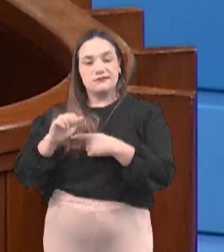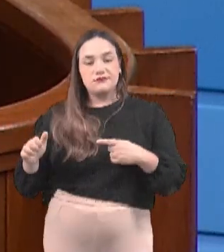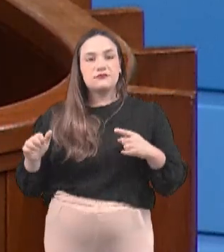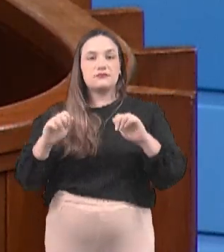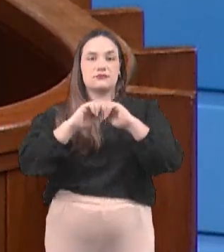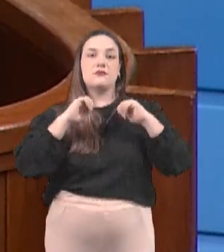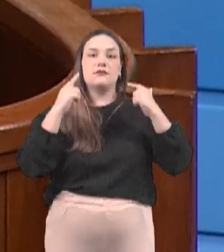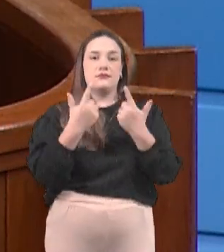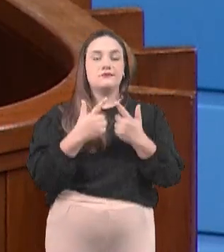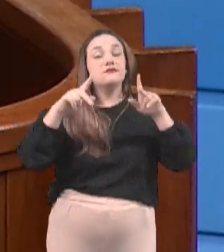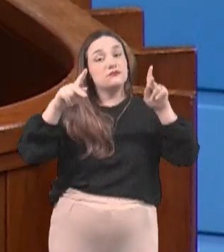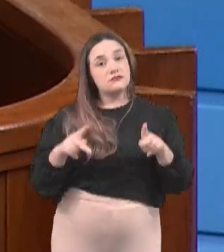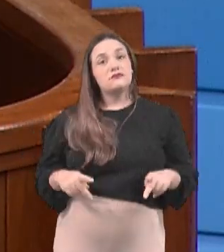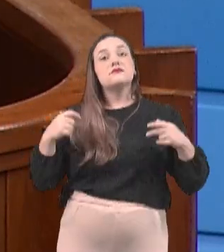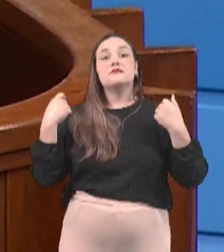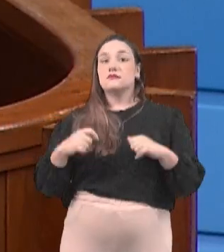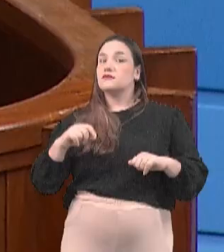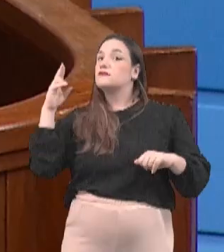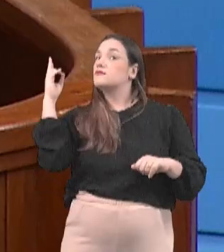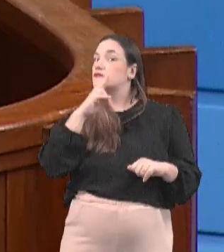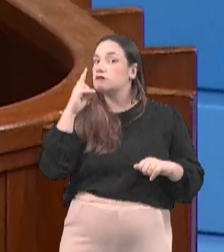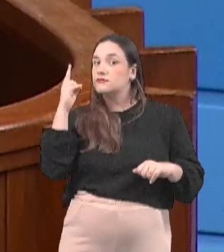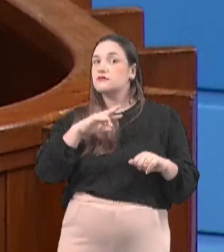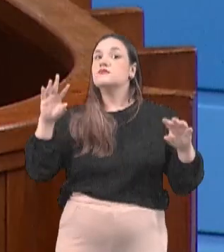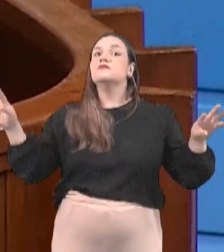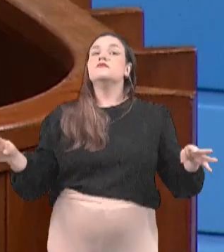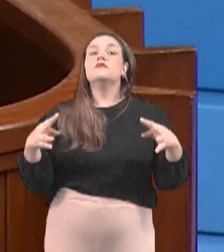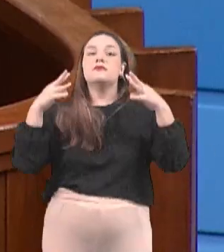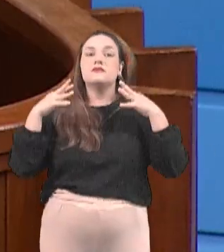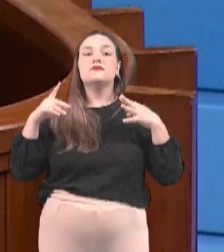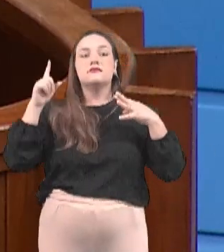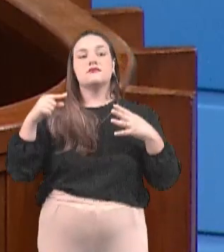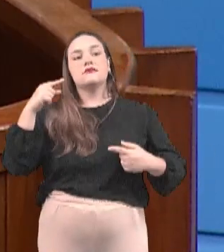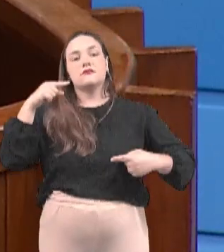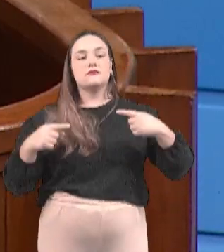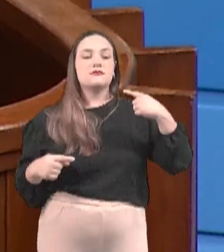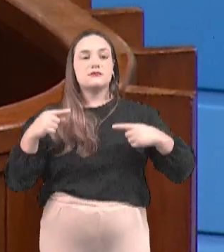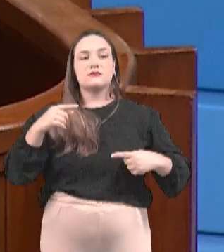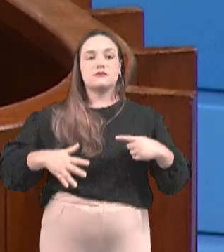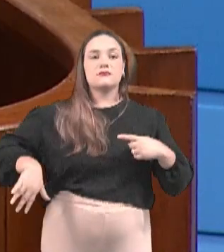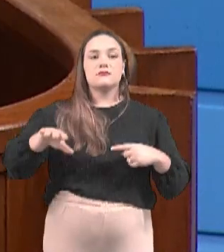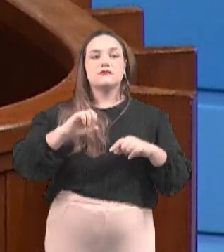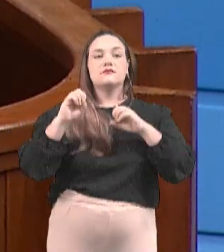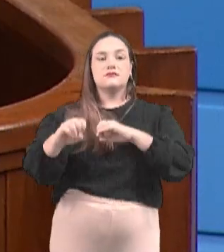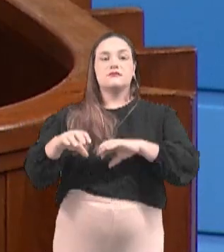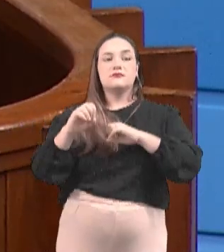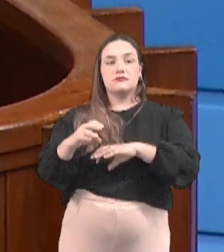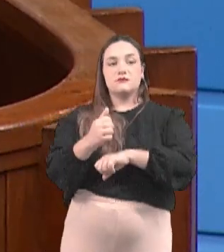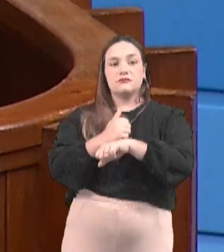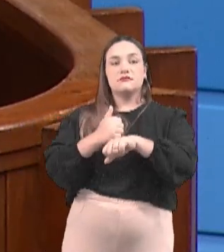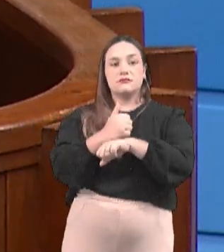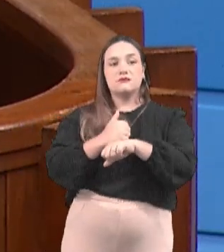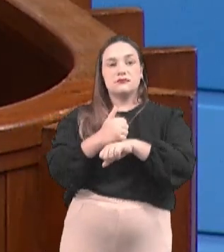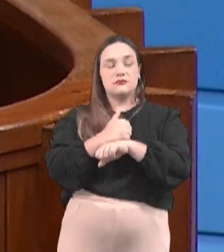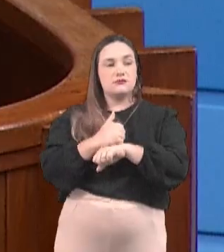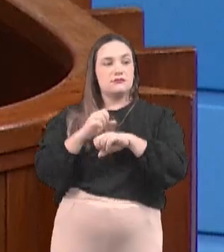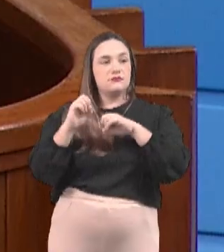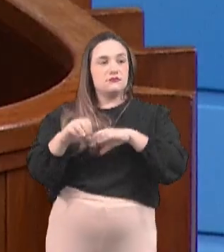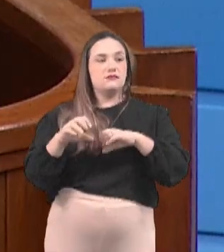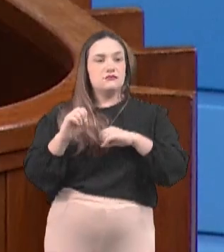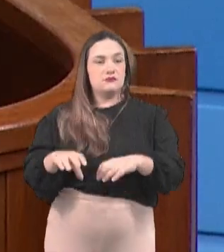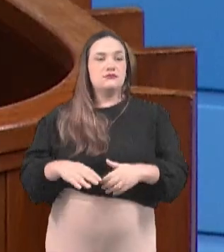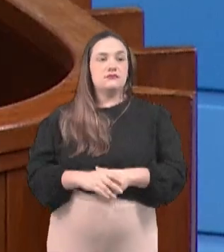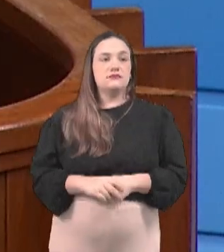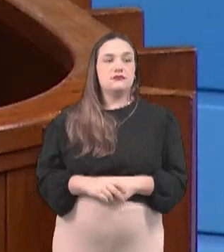uma pauta que se faz urgente, que é debater a educação, a qualidade da educação,